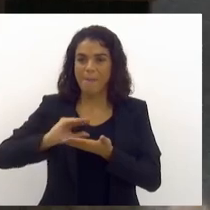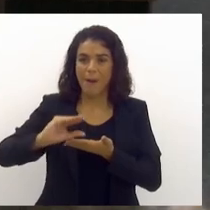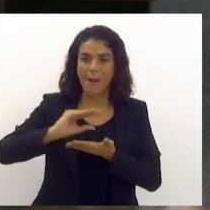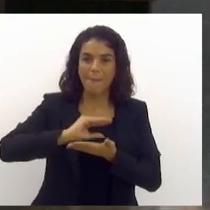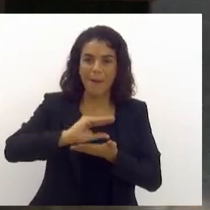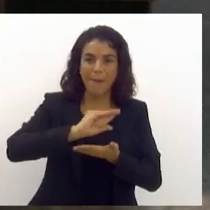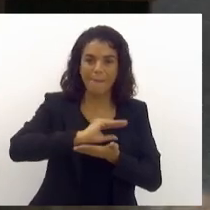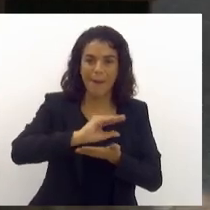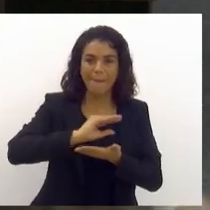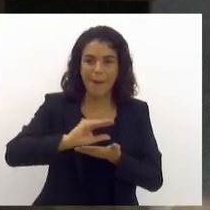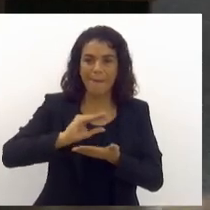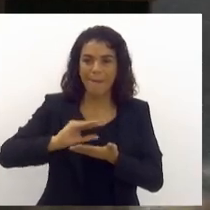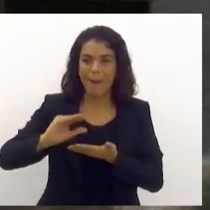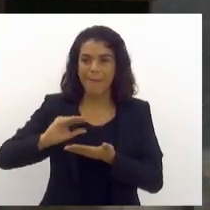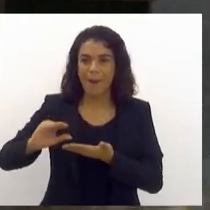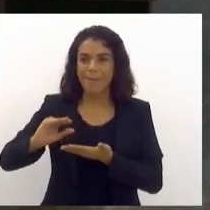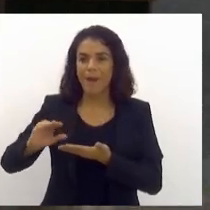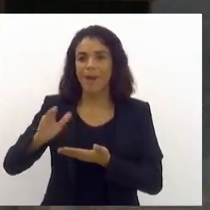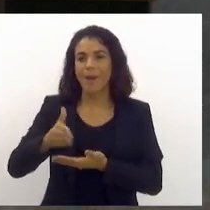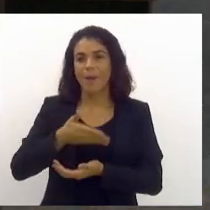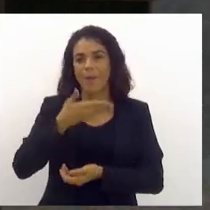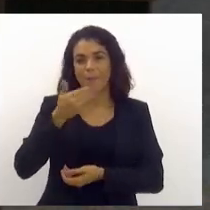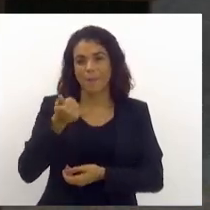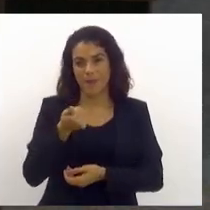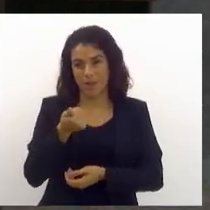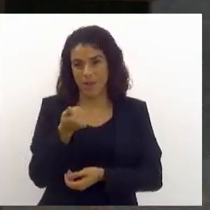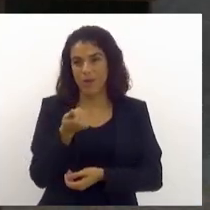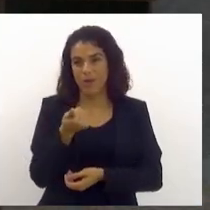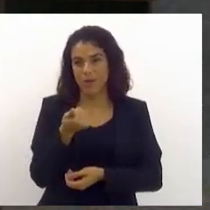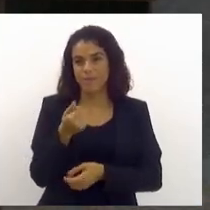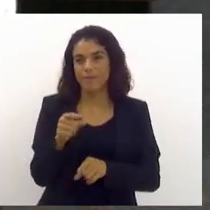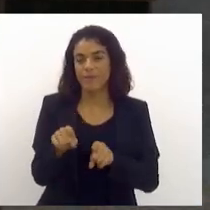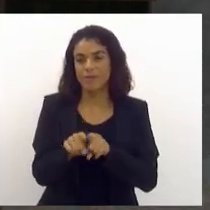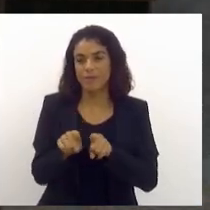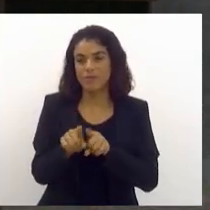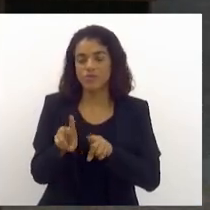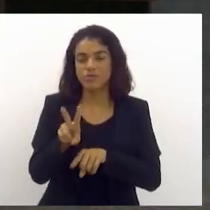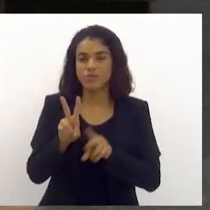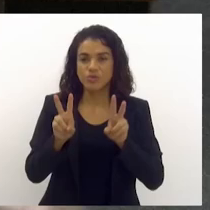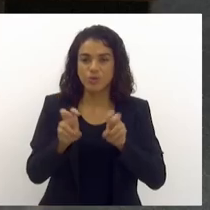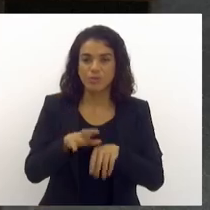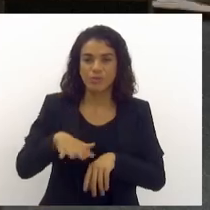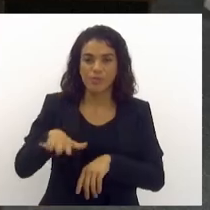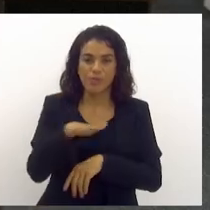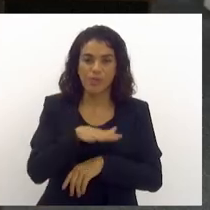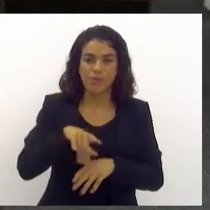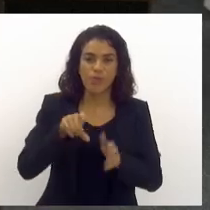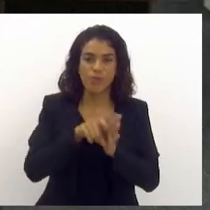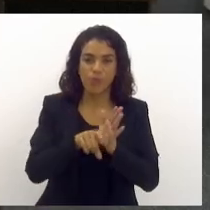por muitas mãos, é o melhor dos cenários. E sobre a situação fiscal, de maneira nenhuma, somos uma